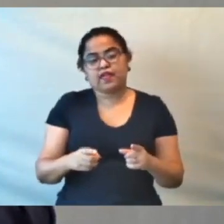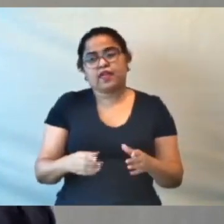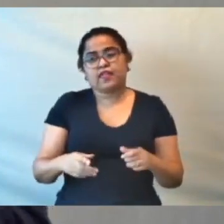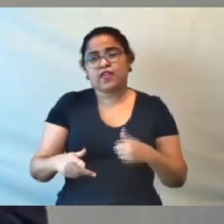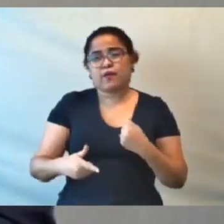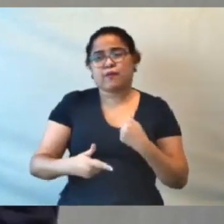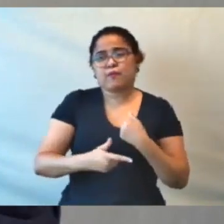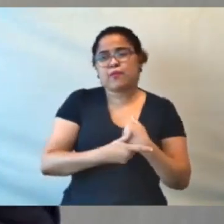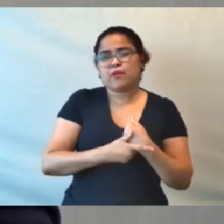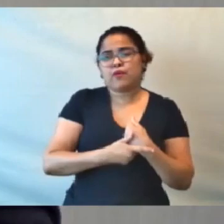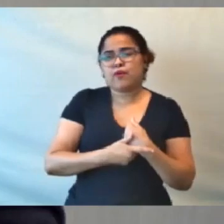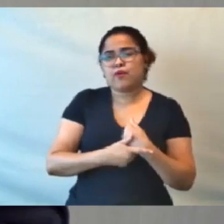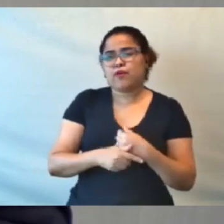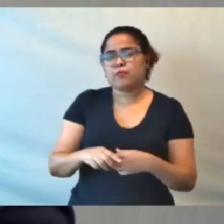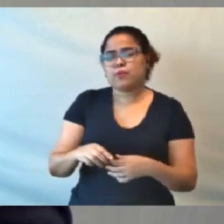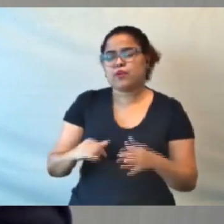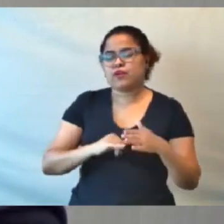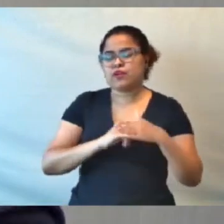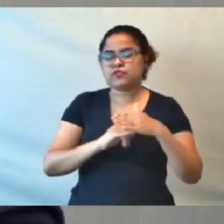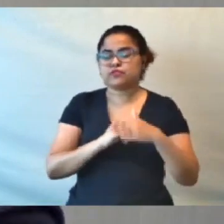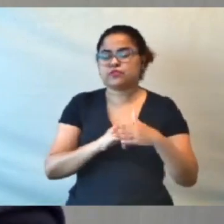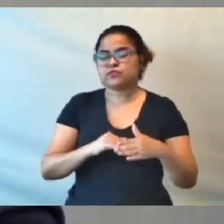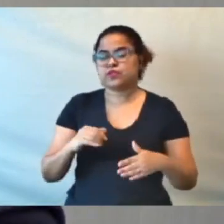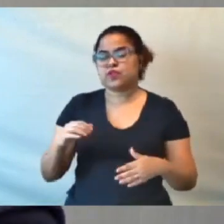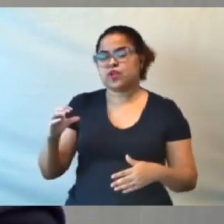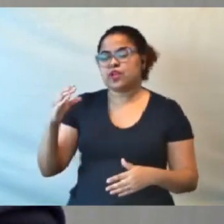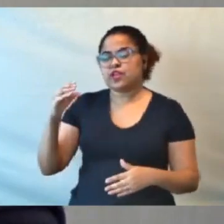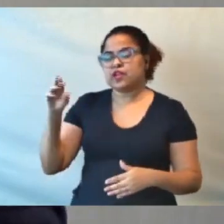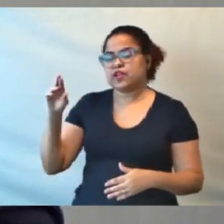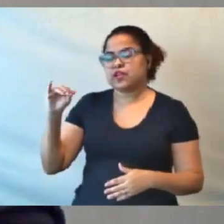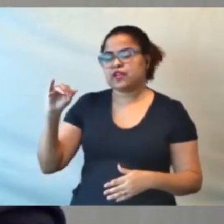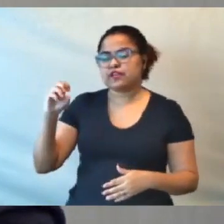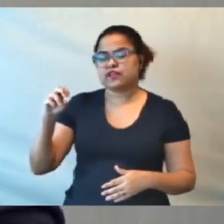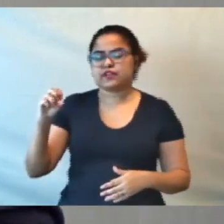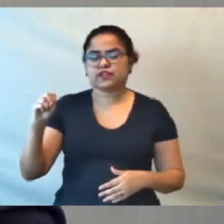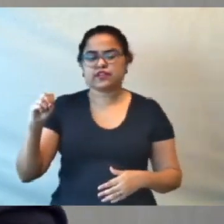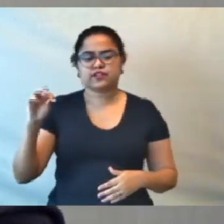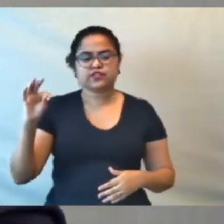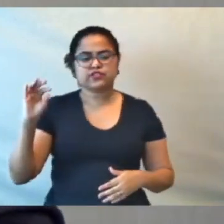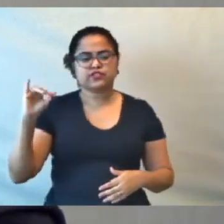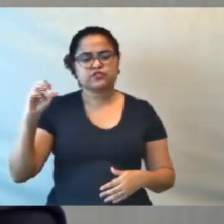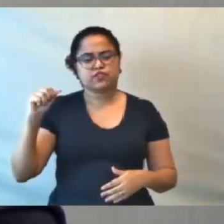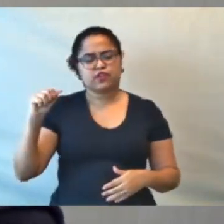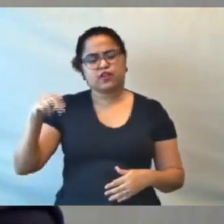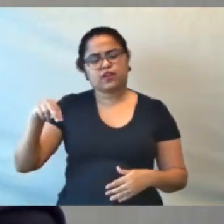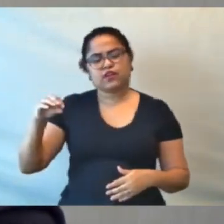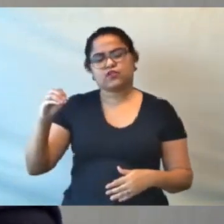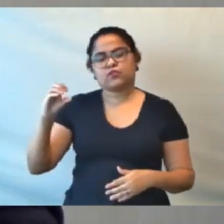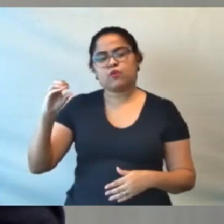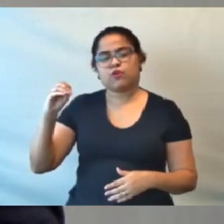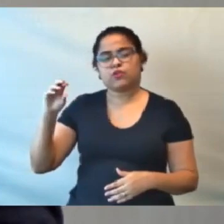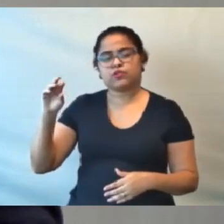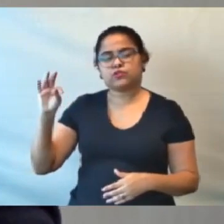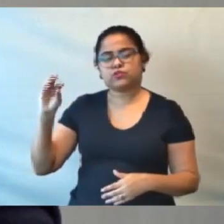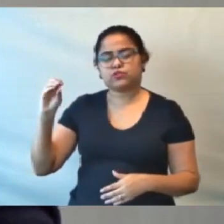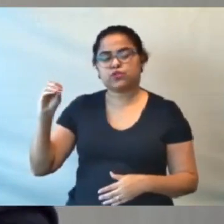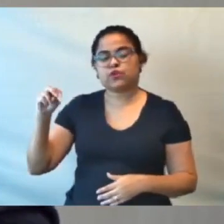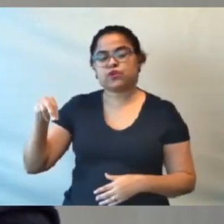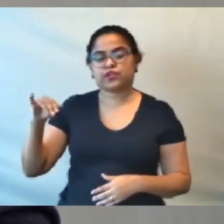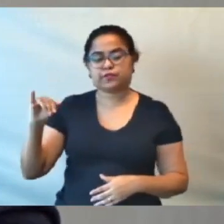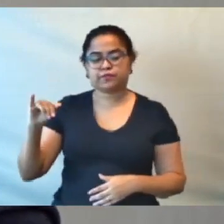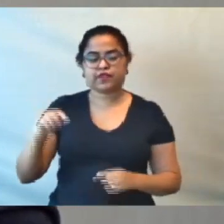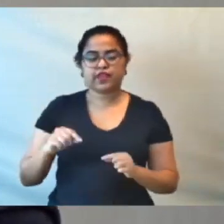que se refere à testagem de outras técnicas? Houve retorno ou a gente sempre avalia o cenário do jeito que a prefeitura